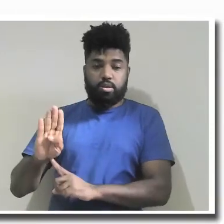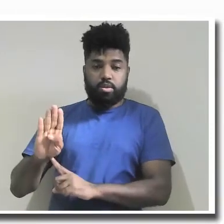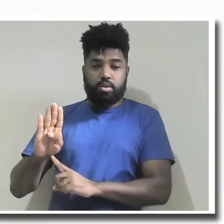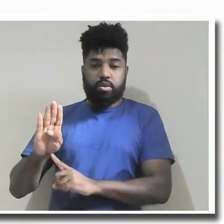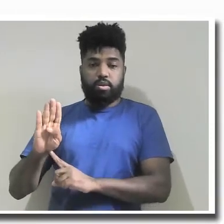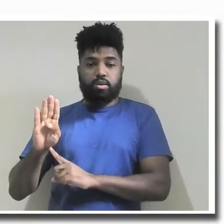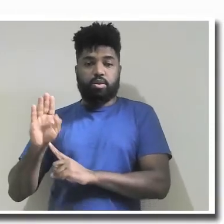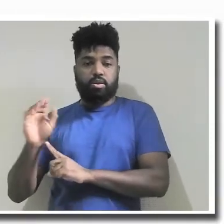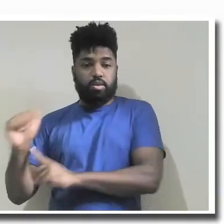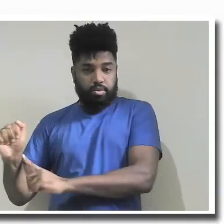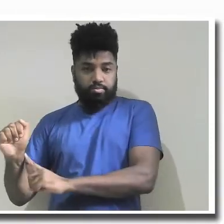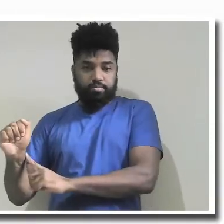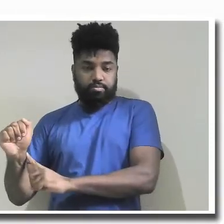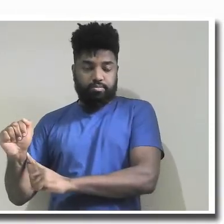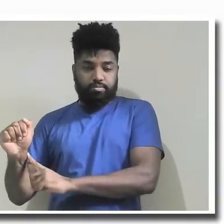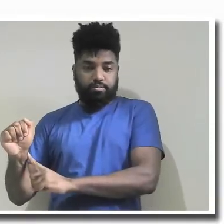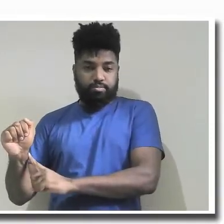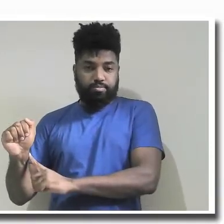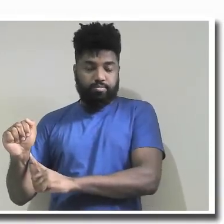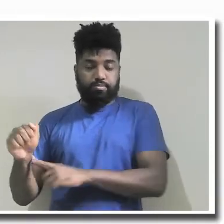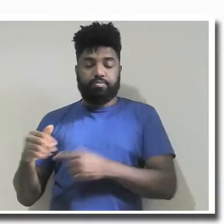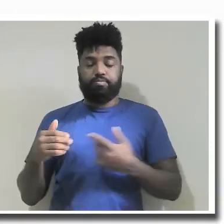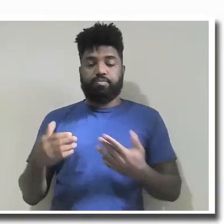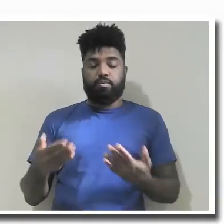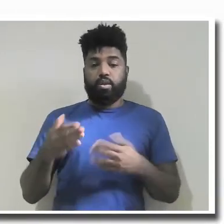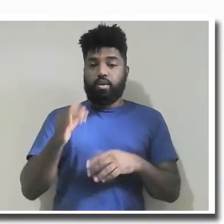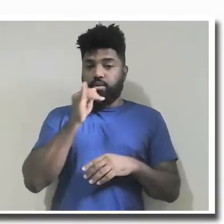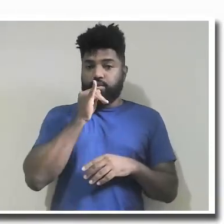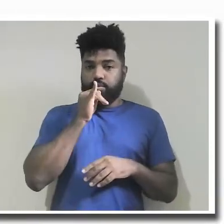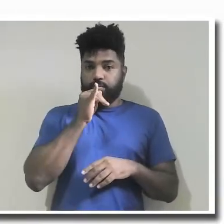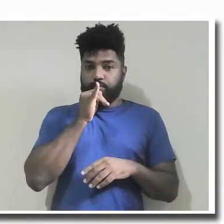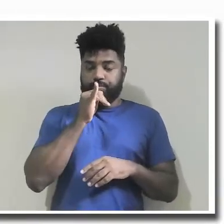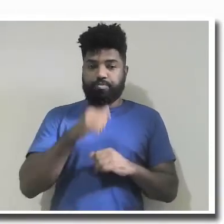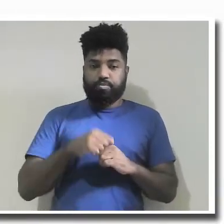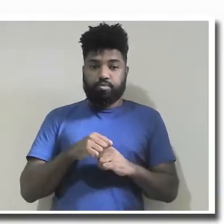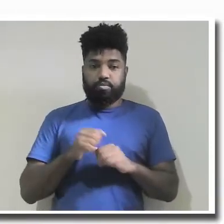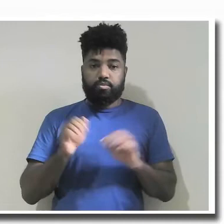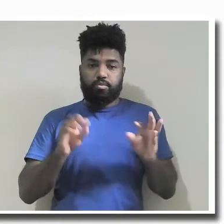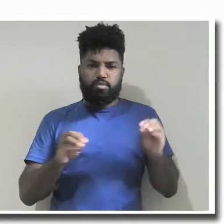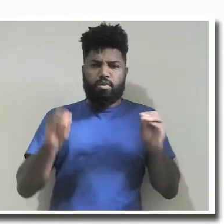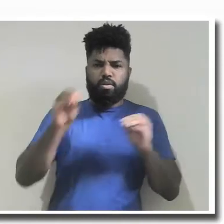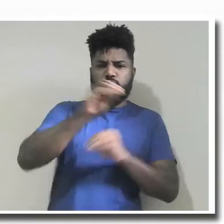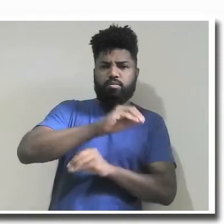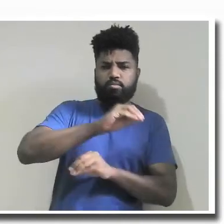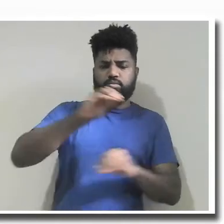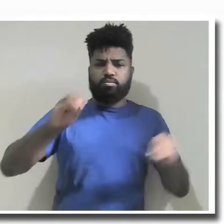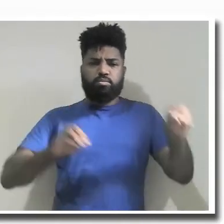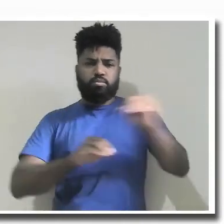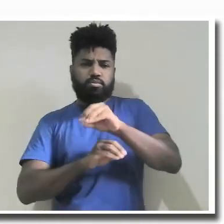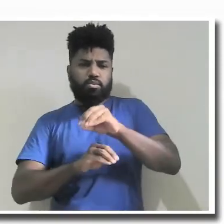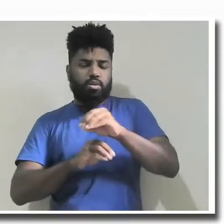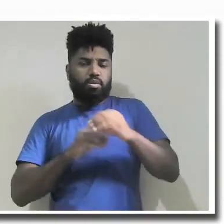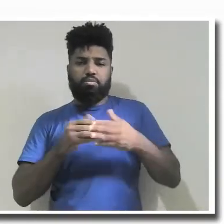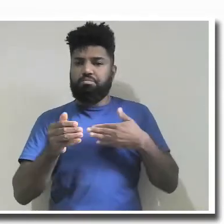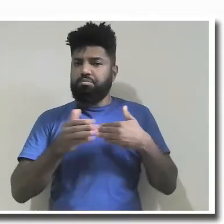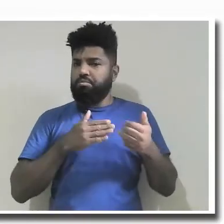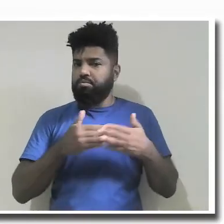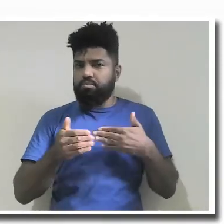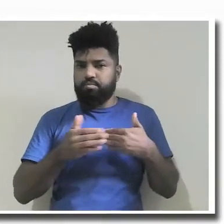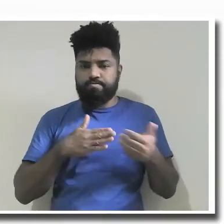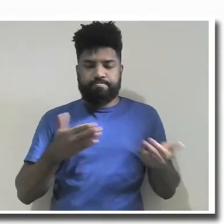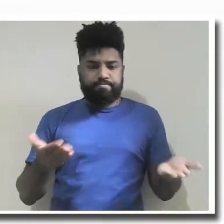ao número qualquer A. Então não importa a ordem da soma desses elementos,